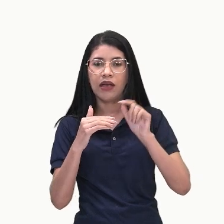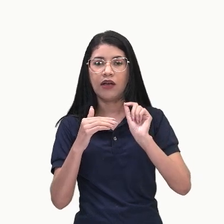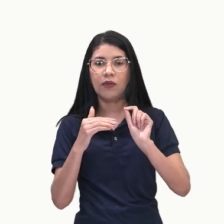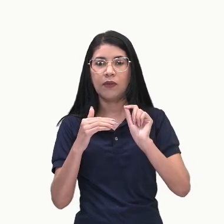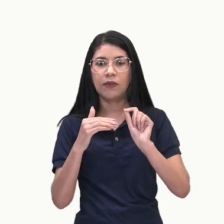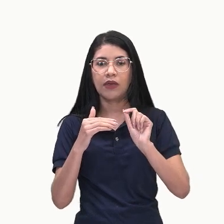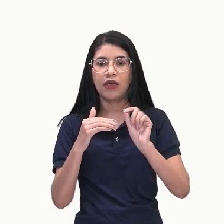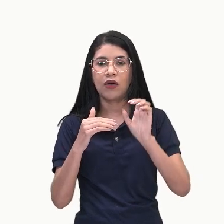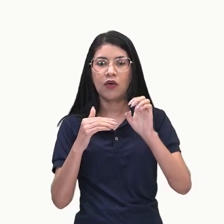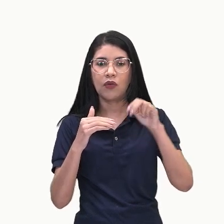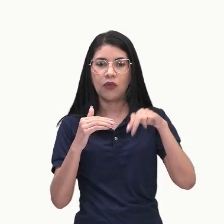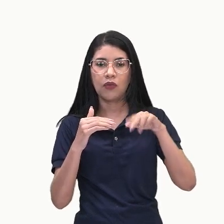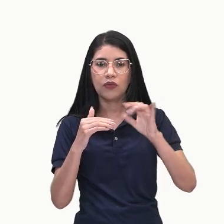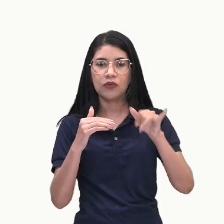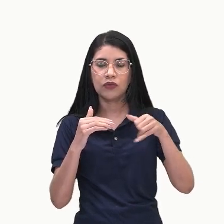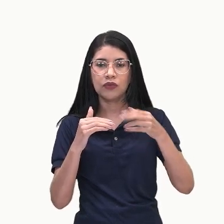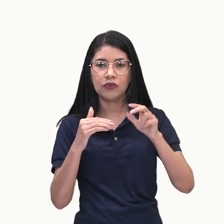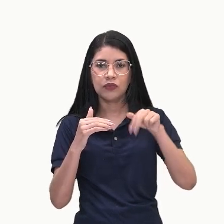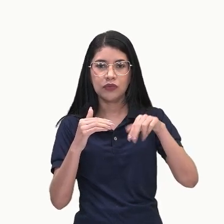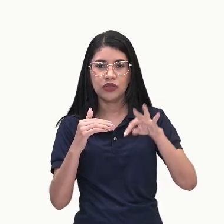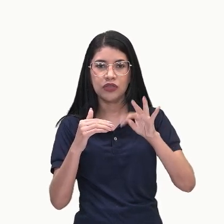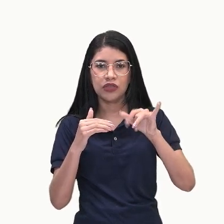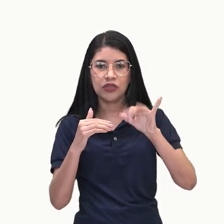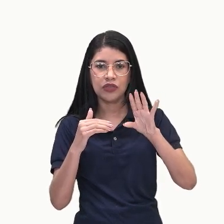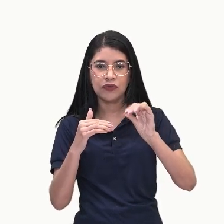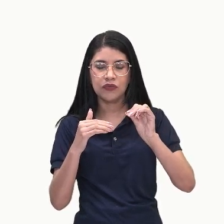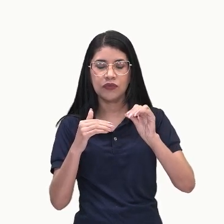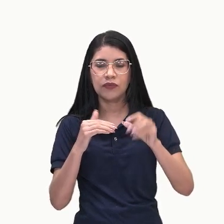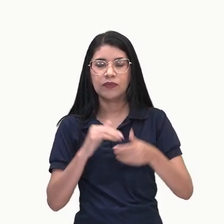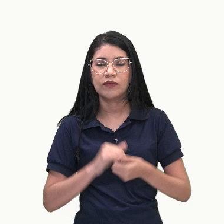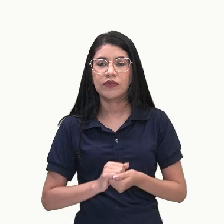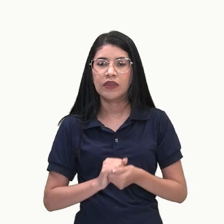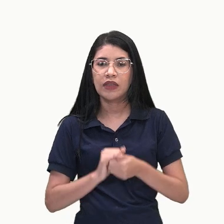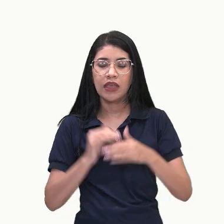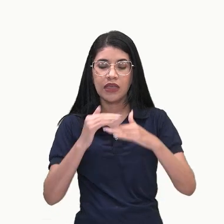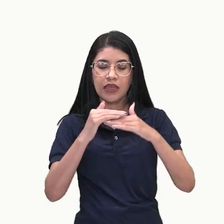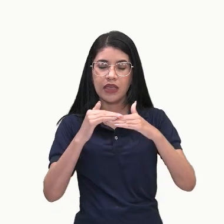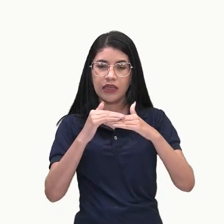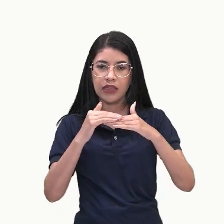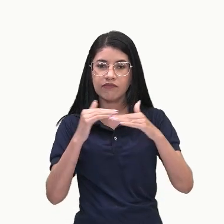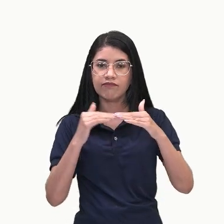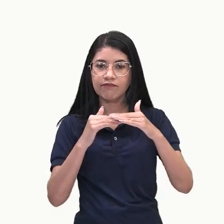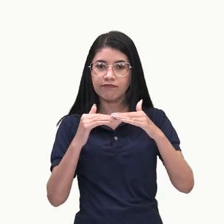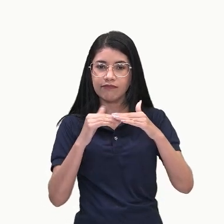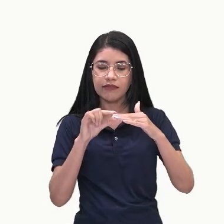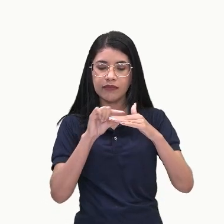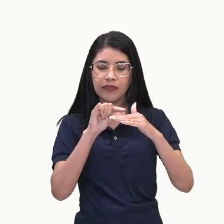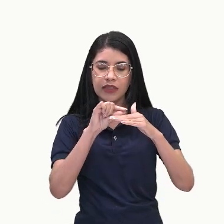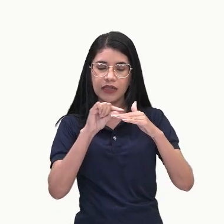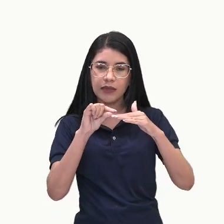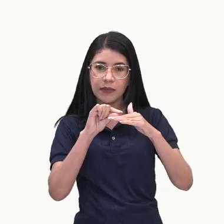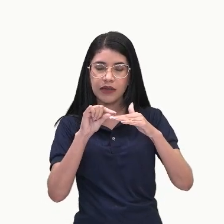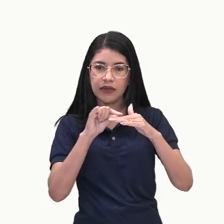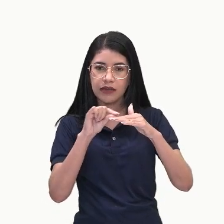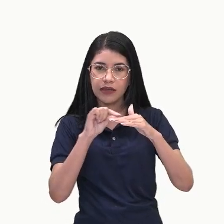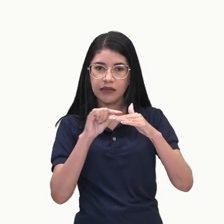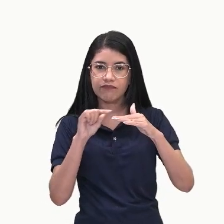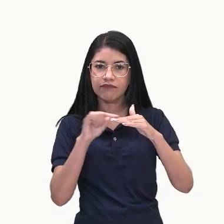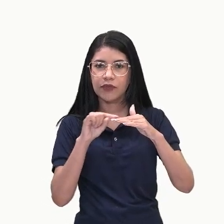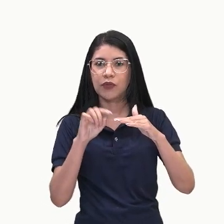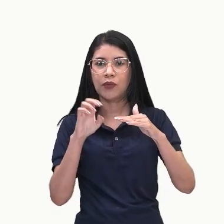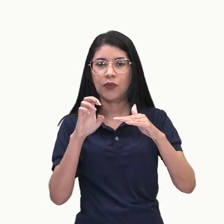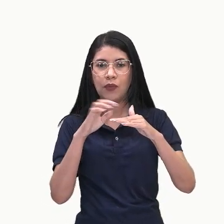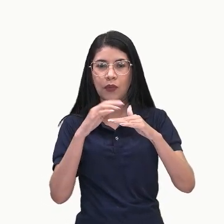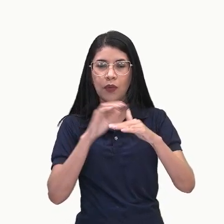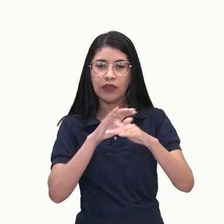que é o conjuntivo adjacente. E nessa parte aqui do nosso tecido epitelial, essa parte mais superficial aqui,